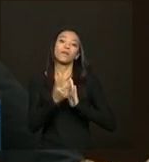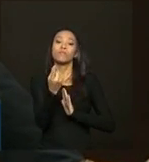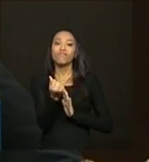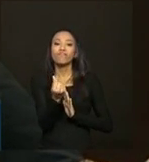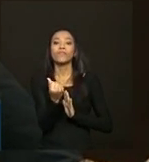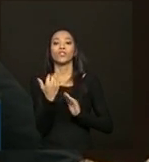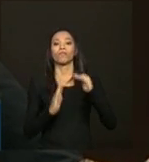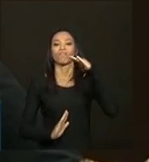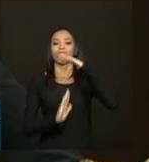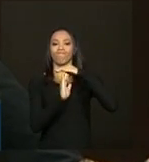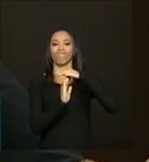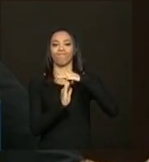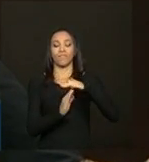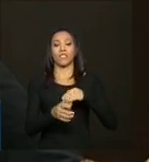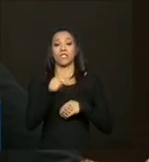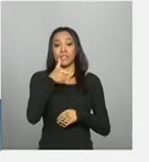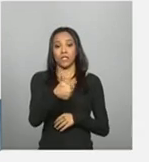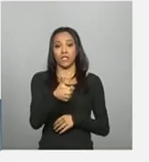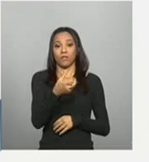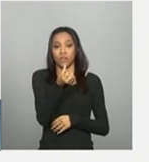superiores a